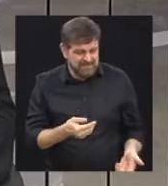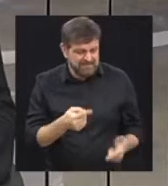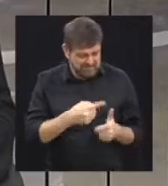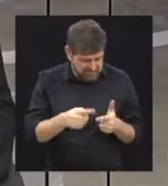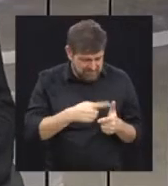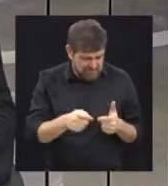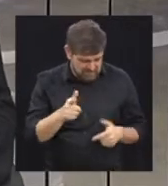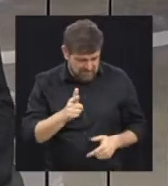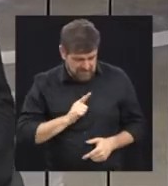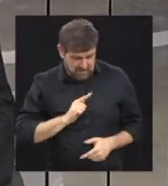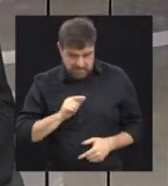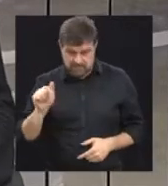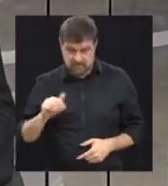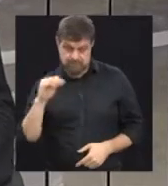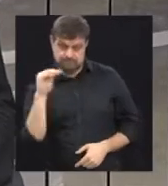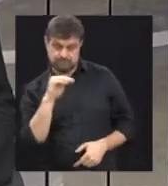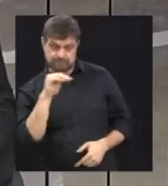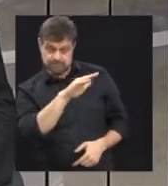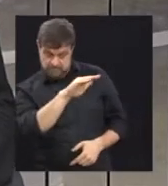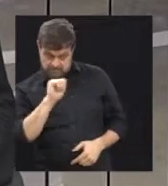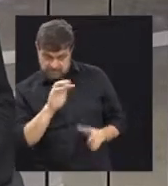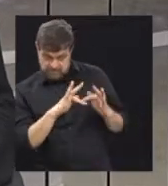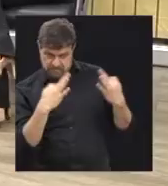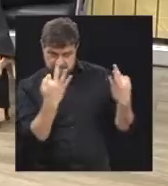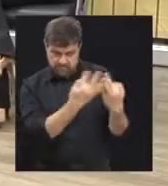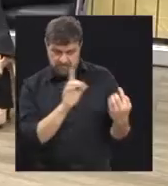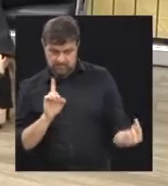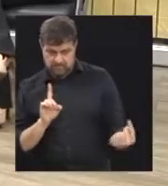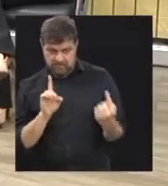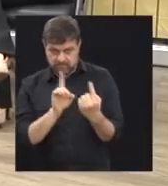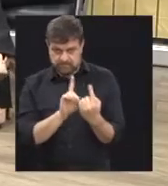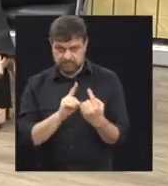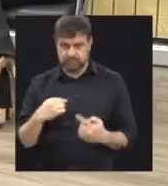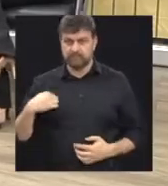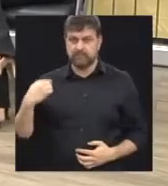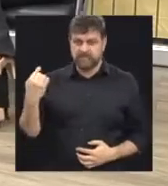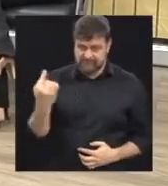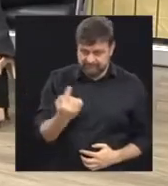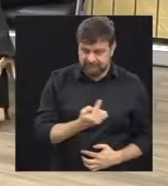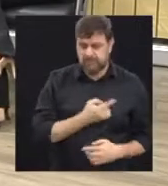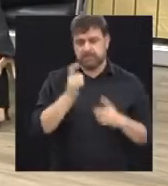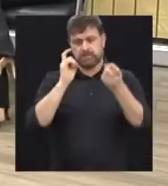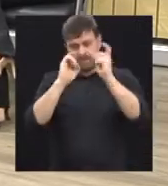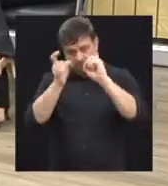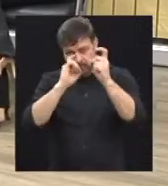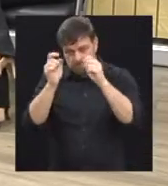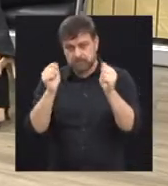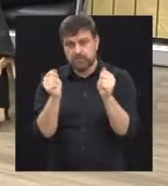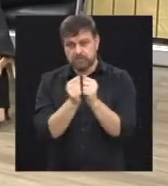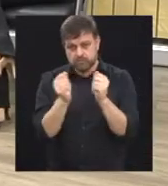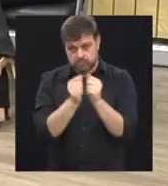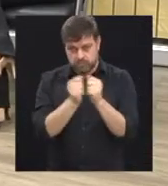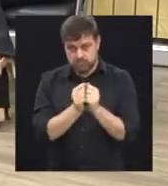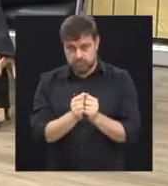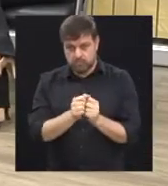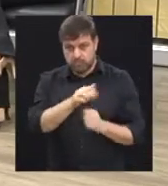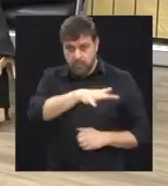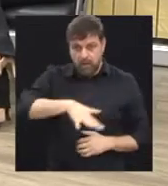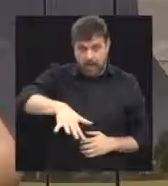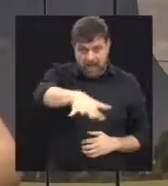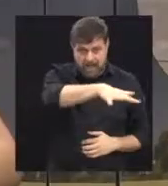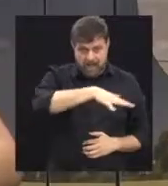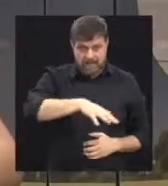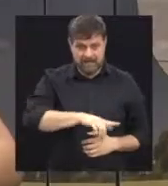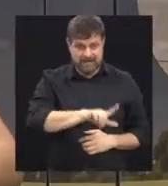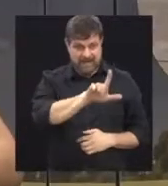com uma criança, vocês fazem essa intervenção? Então, nós participamos de reuniões com a intersetorial da região